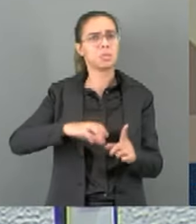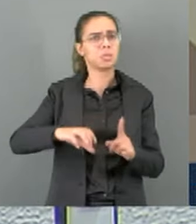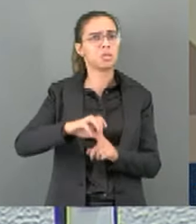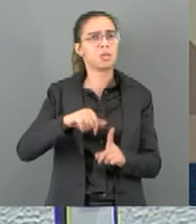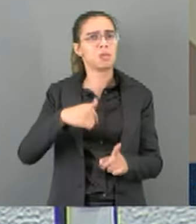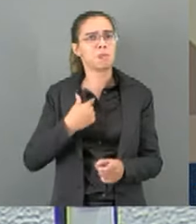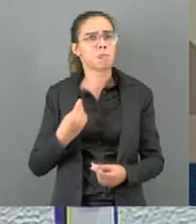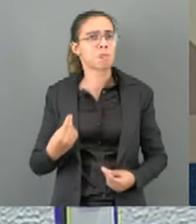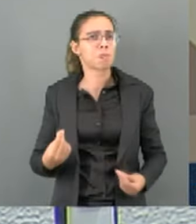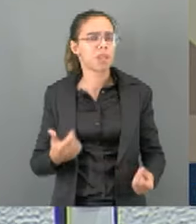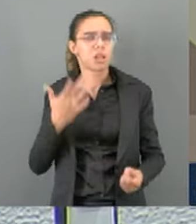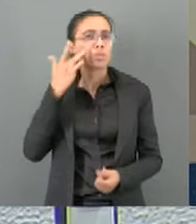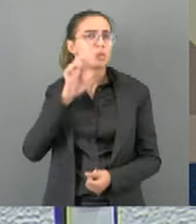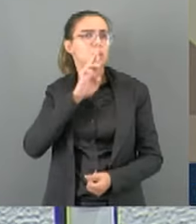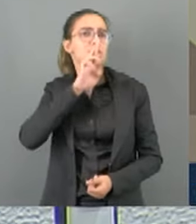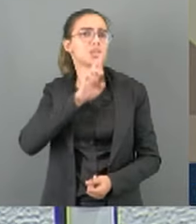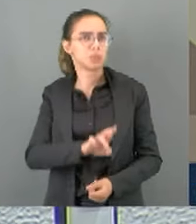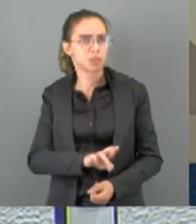eu não sei lhe dizer, né?